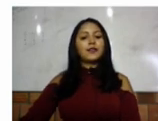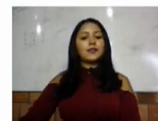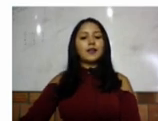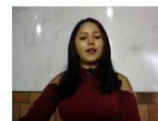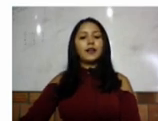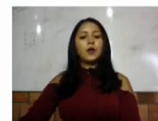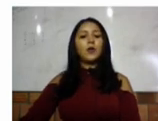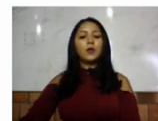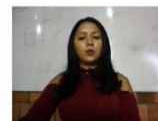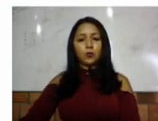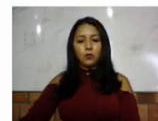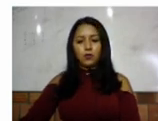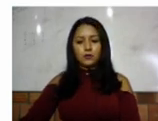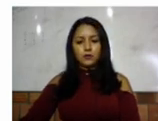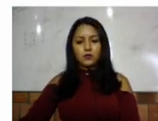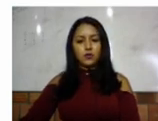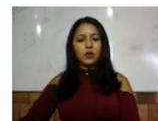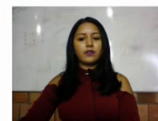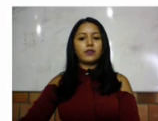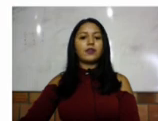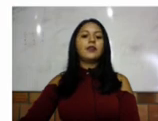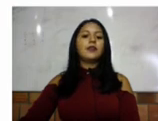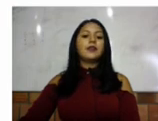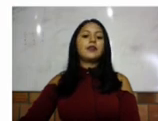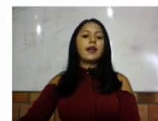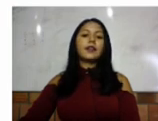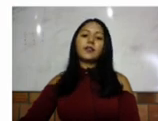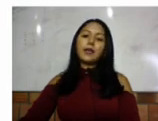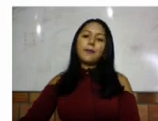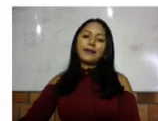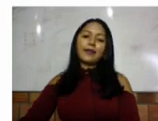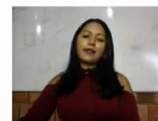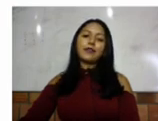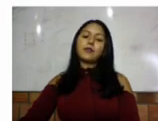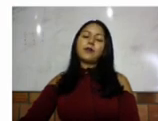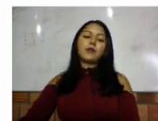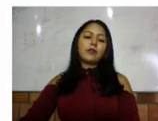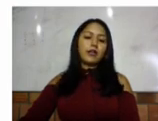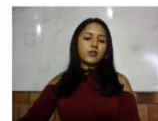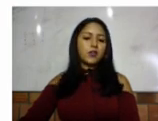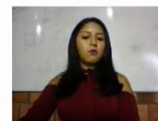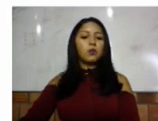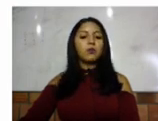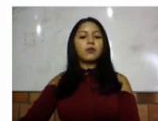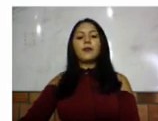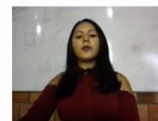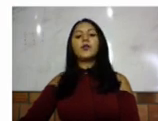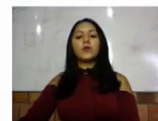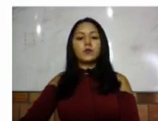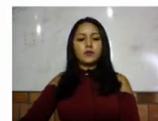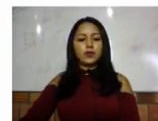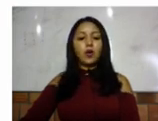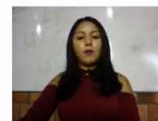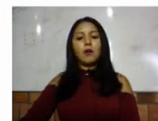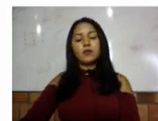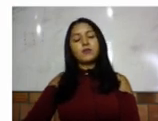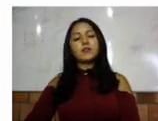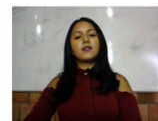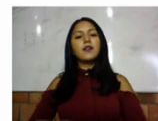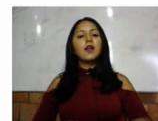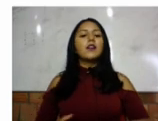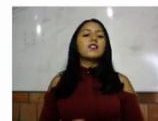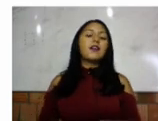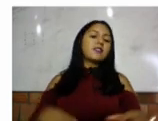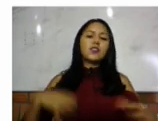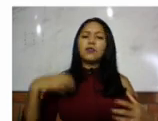outros fala de sair uno o seu j certo então dependendo do pessoal da região mudança from se é